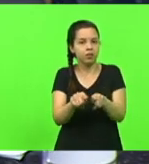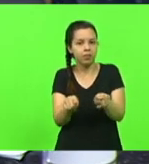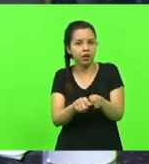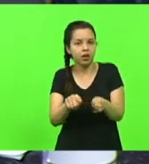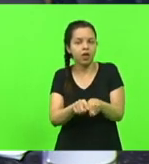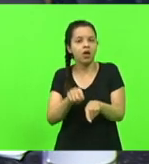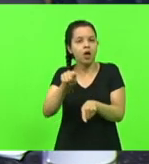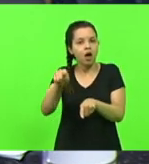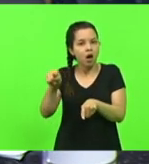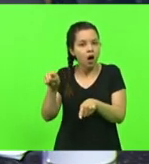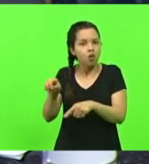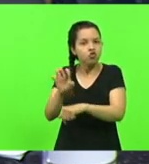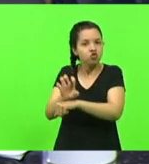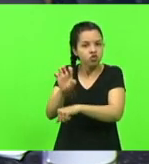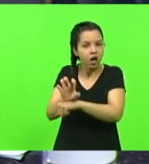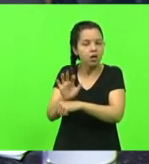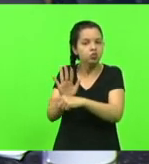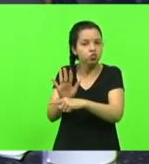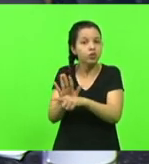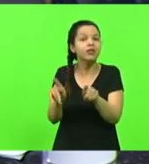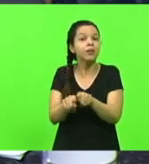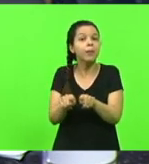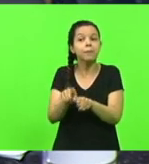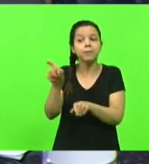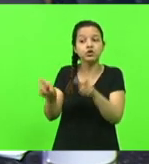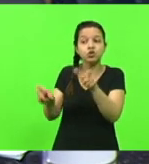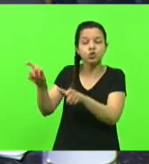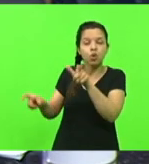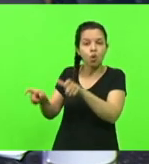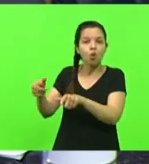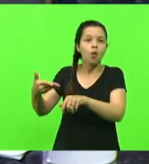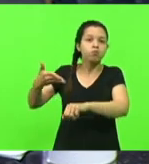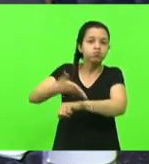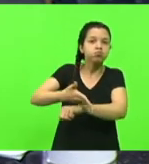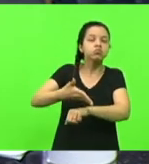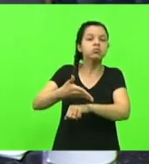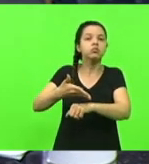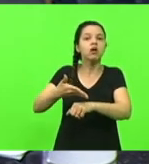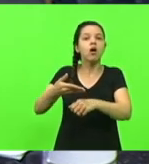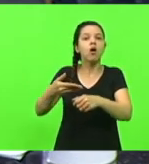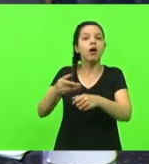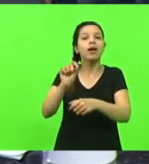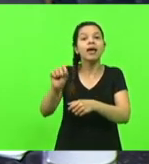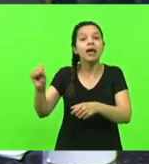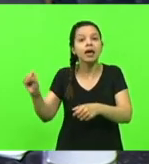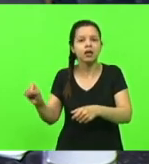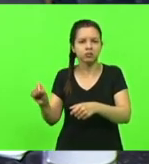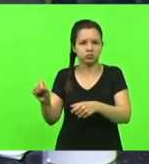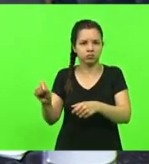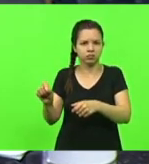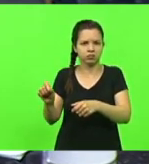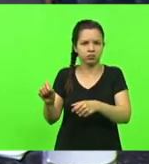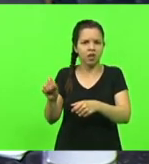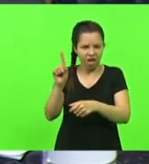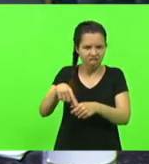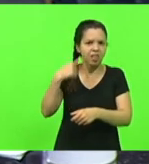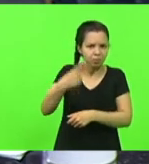ele diz quem pode receber, e no quem pode receber não está deputado, não está comissionado,